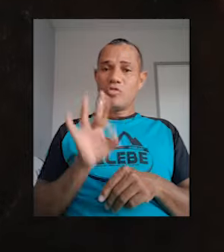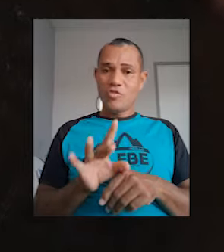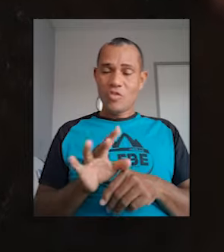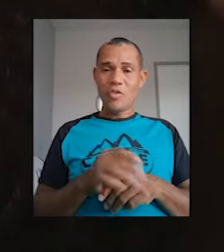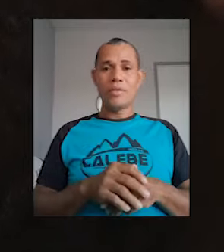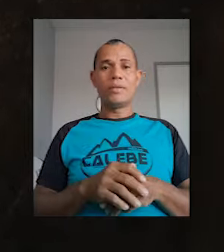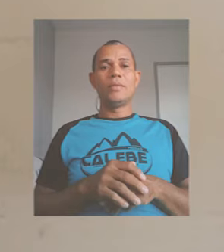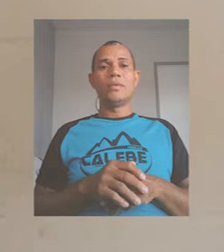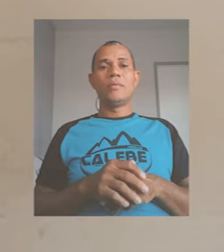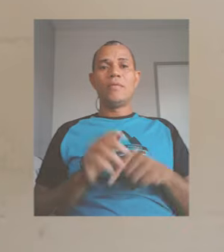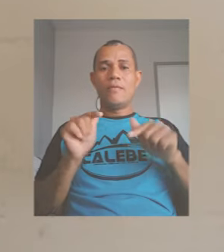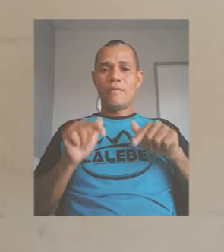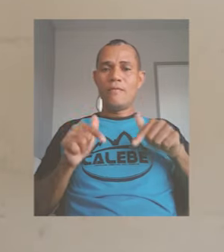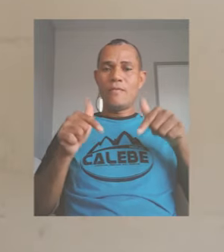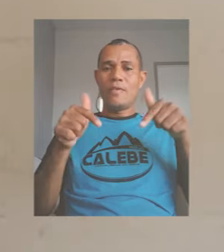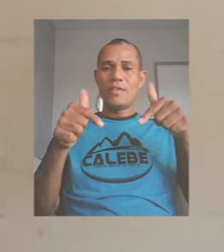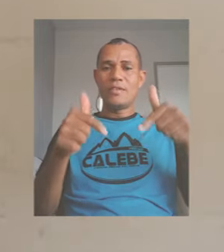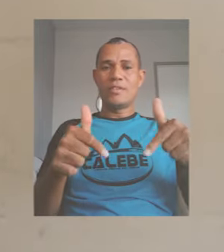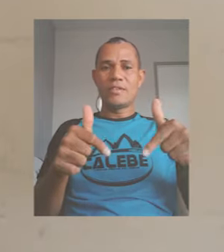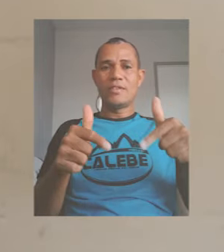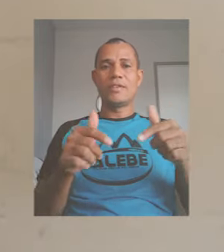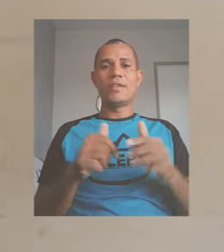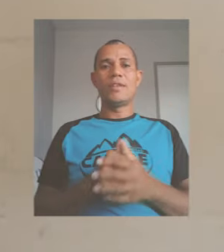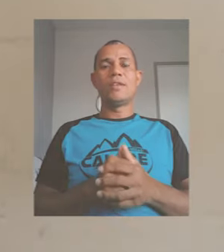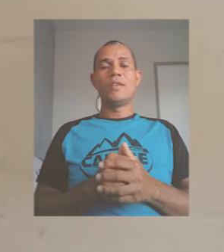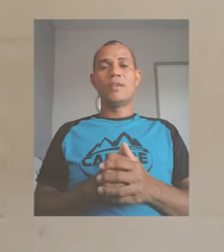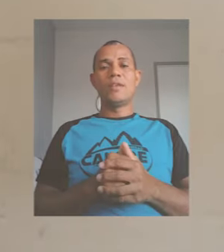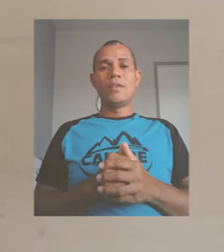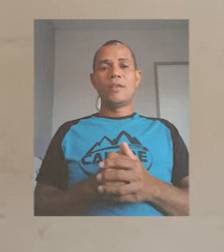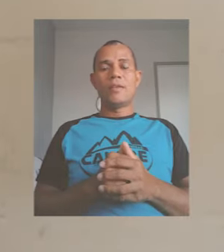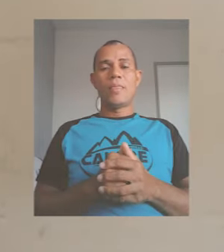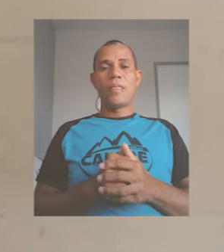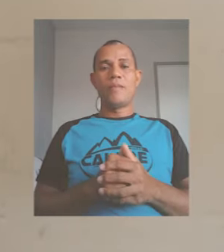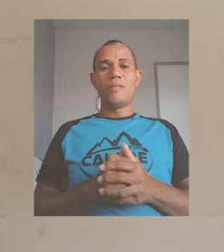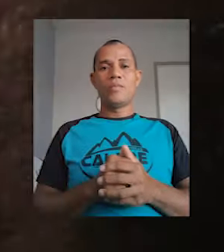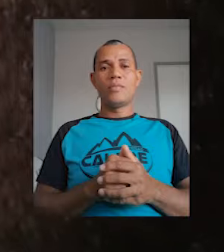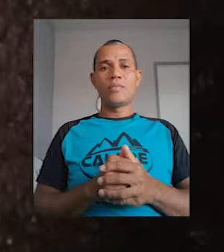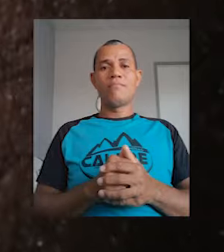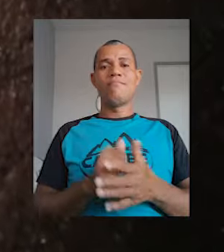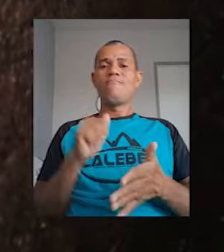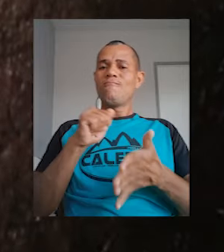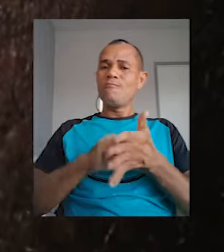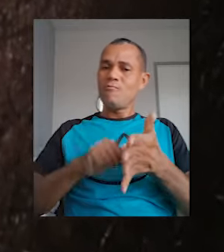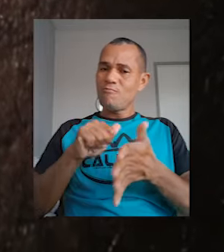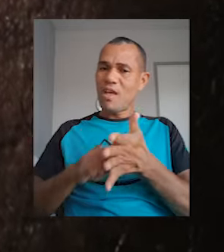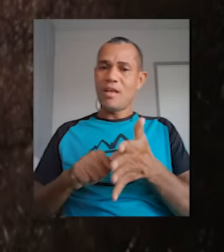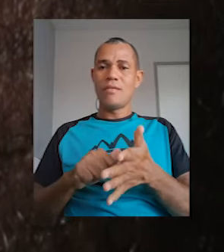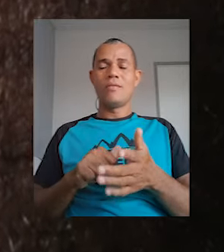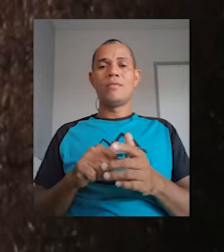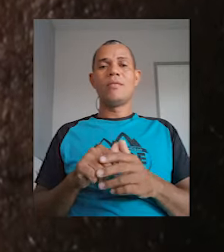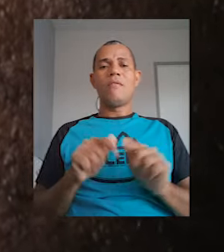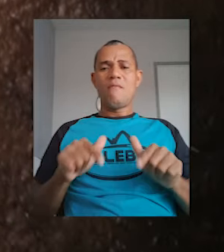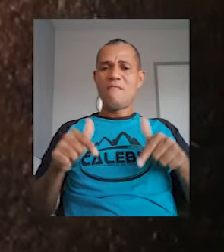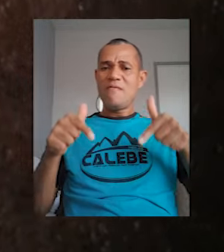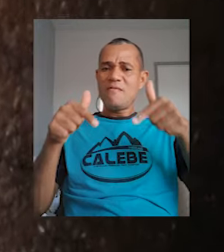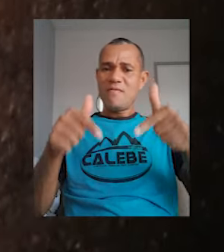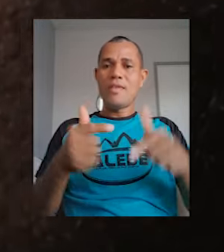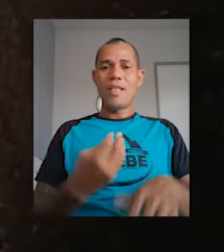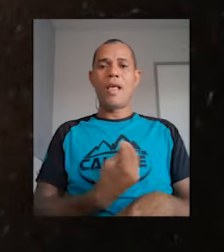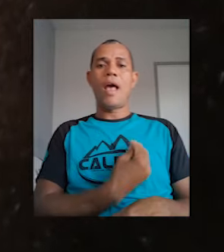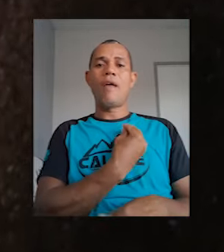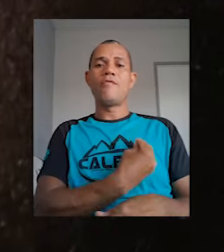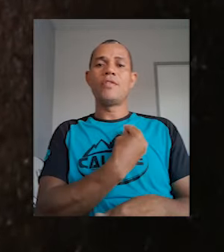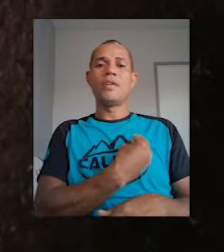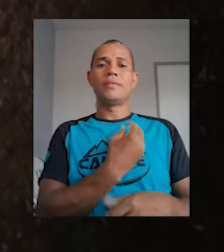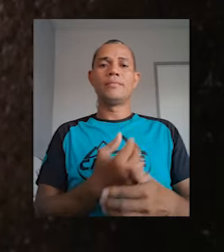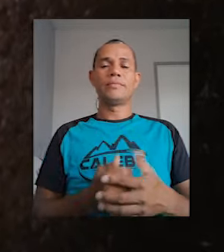esse preconceito. Nós iremos quebrar esse sistema. Sabe como é que nós vamos quebrar?